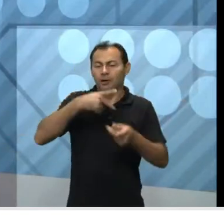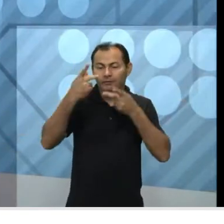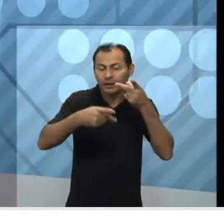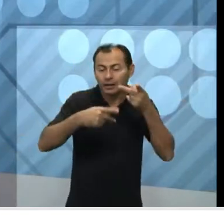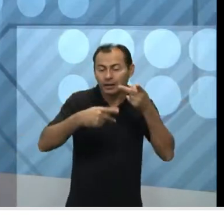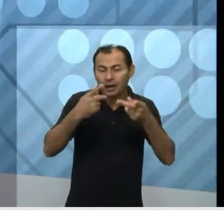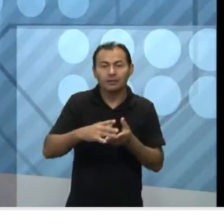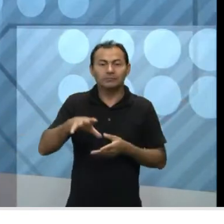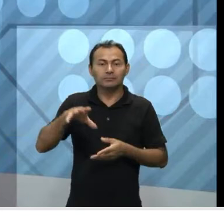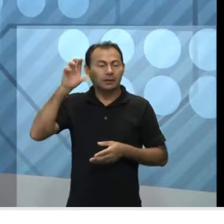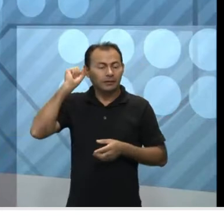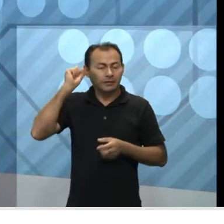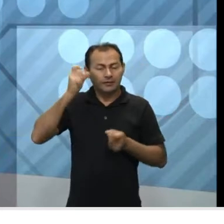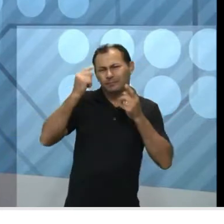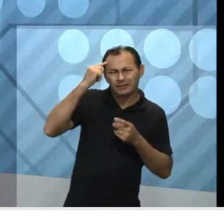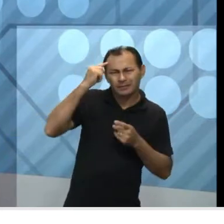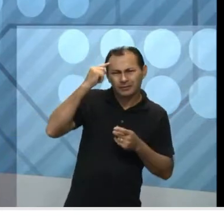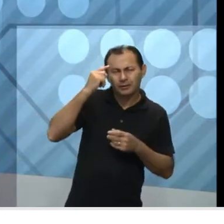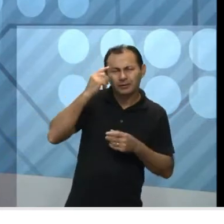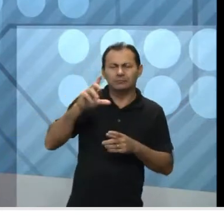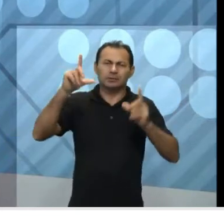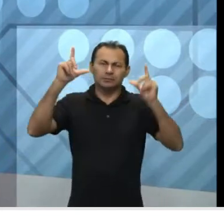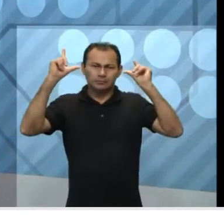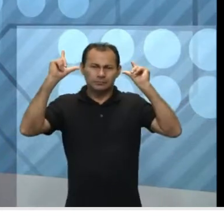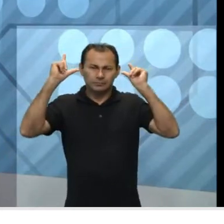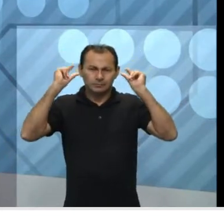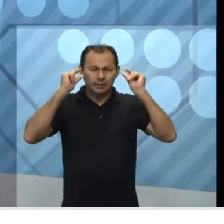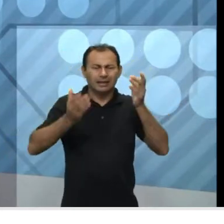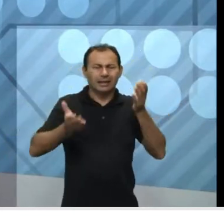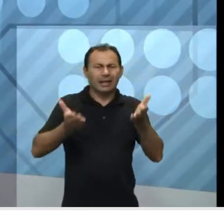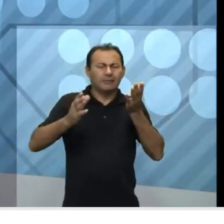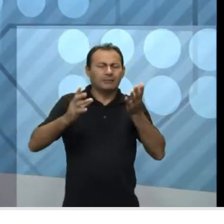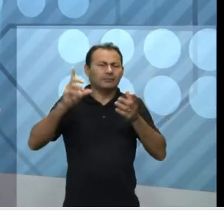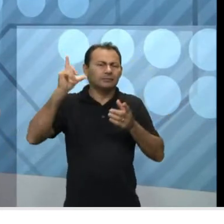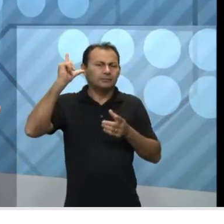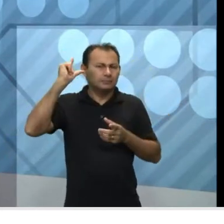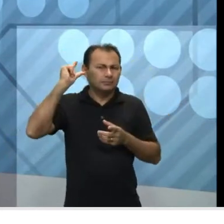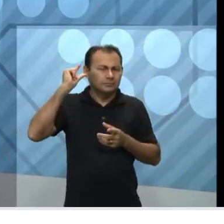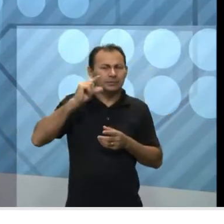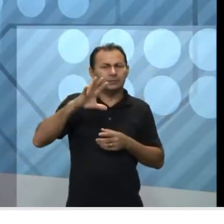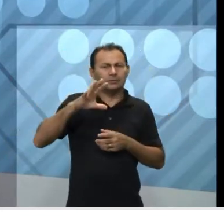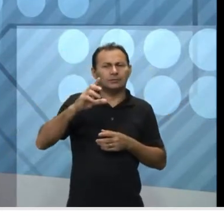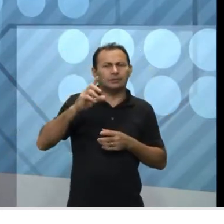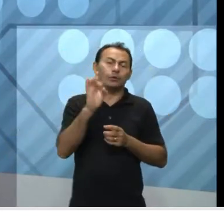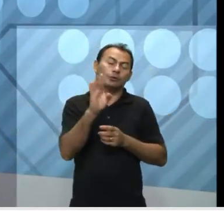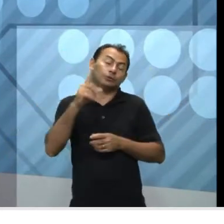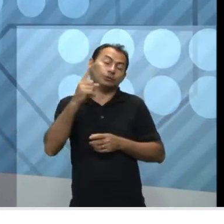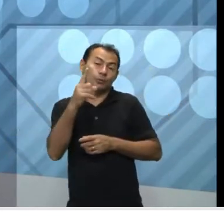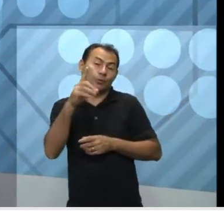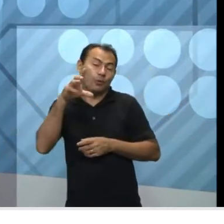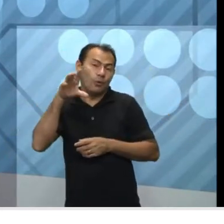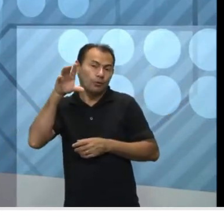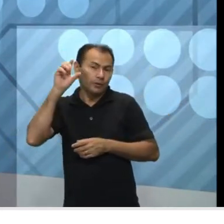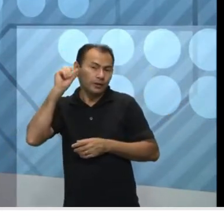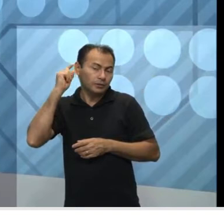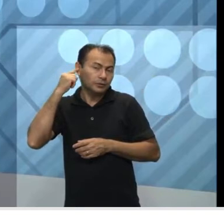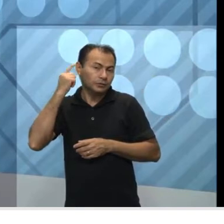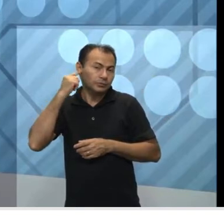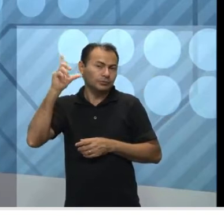seria uma perda auditiva leve, uma perda auditiva unilateral, que eles conseguiam se comunicar. certo?